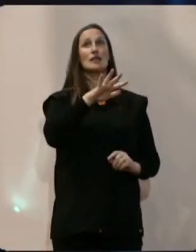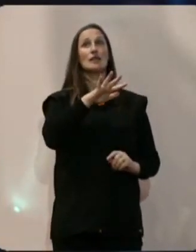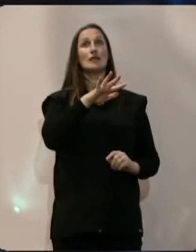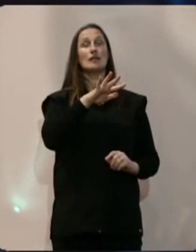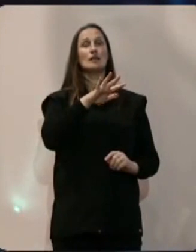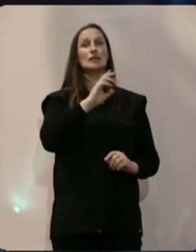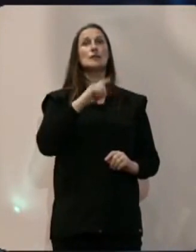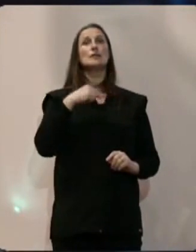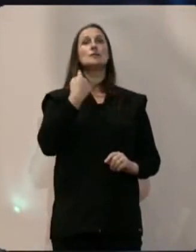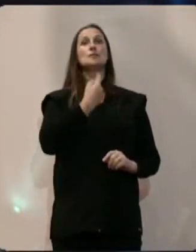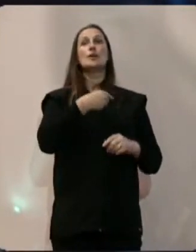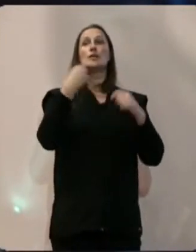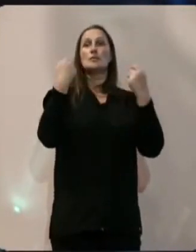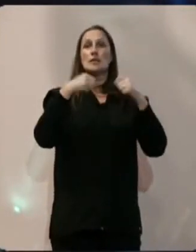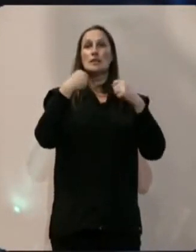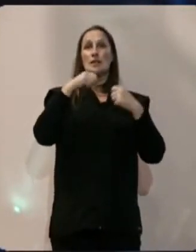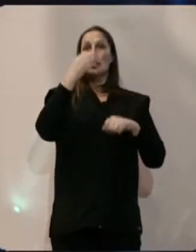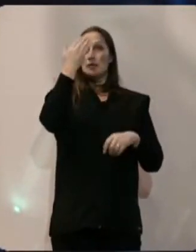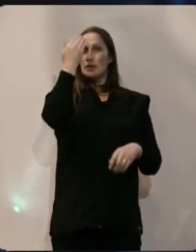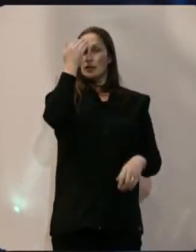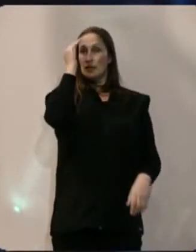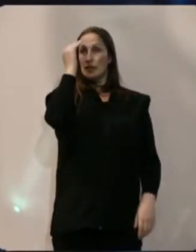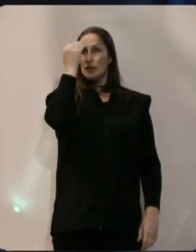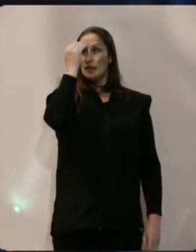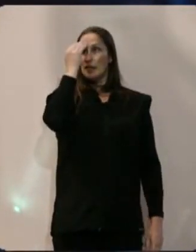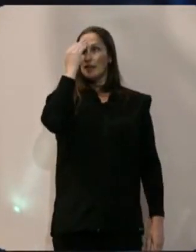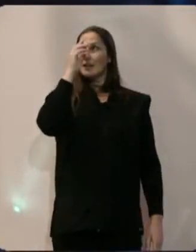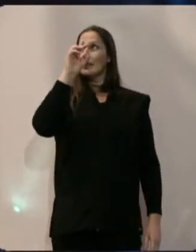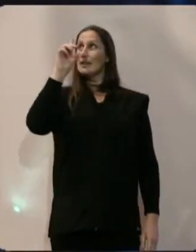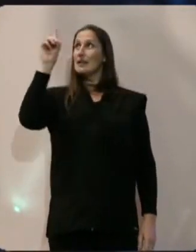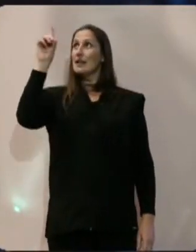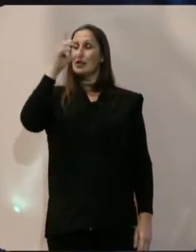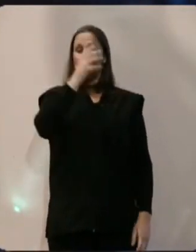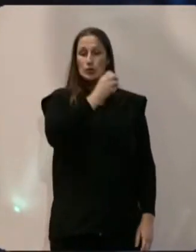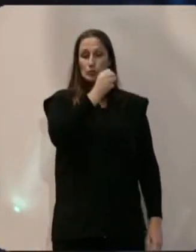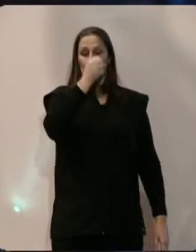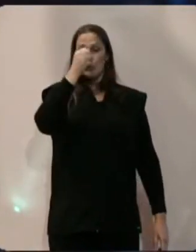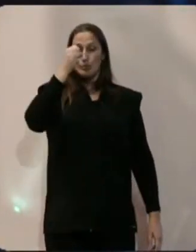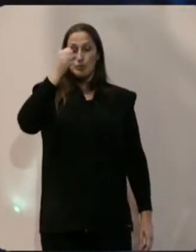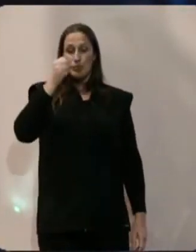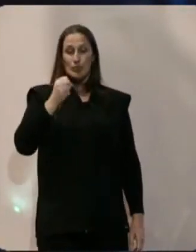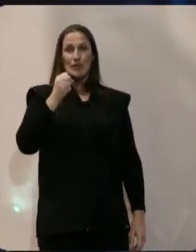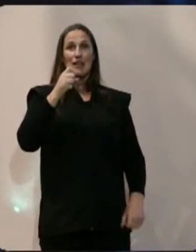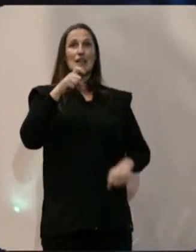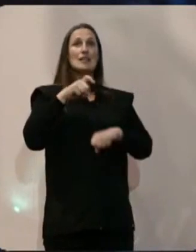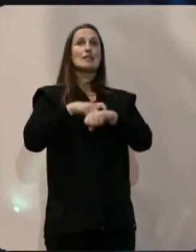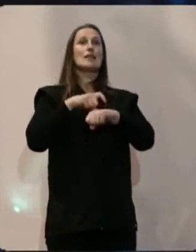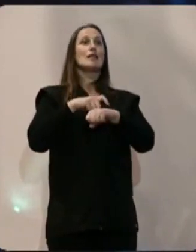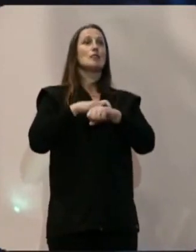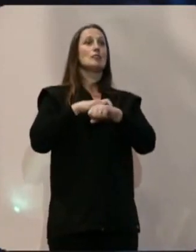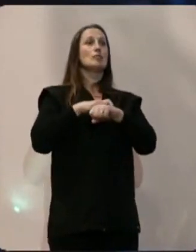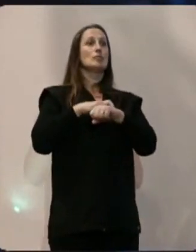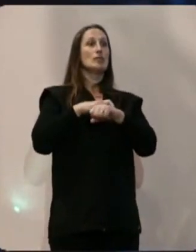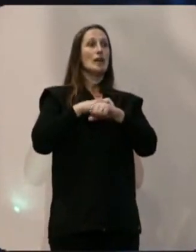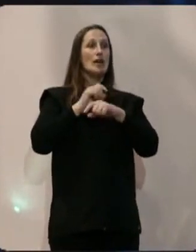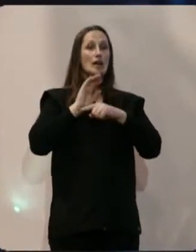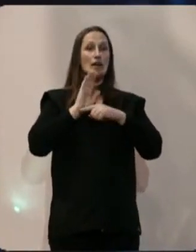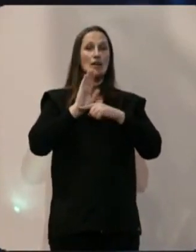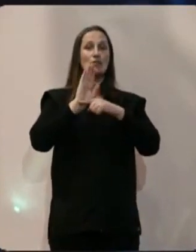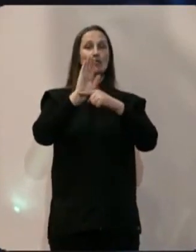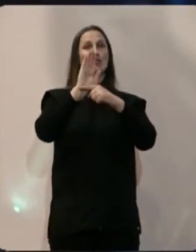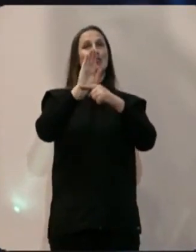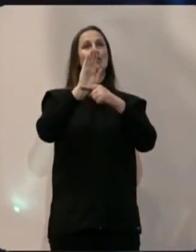A gente tem que entender que Deus nos colocou nesse tempo para fazer diferença. E nós